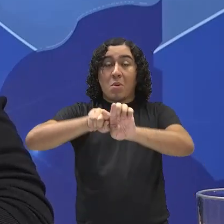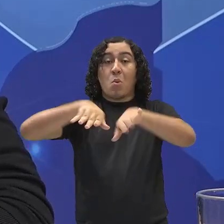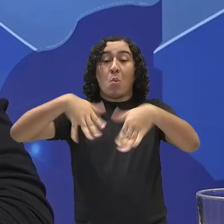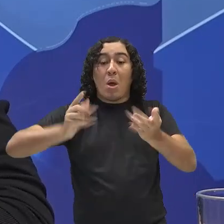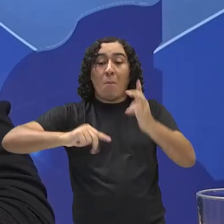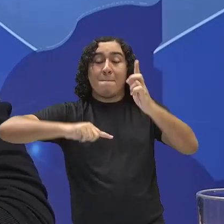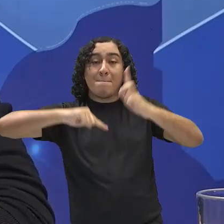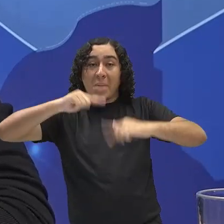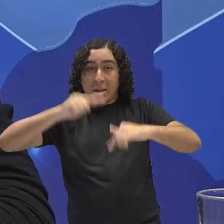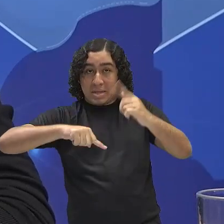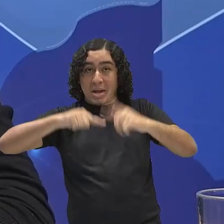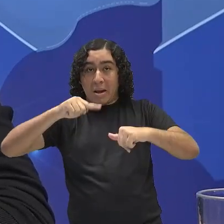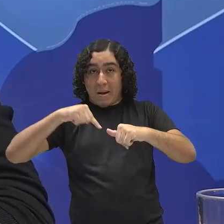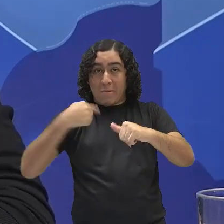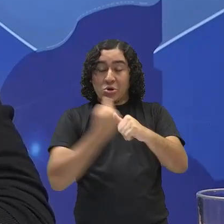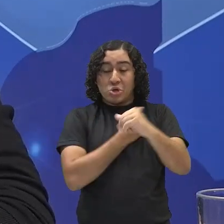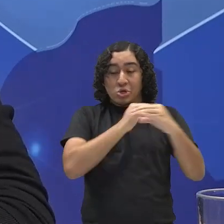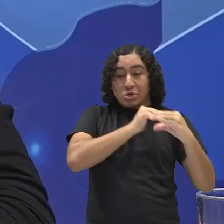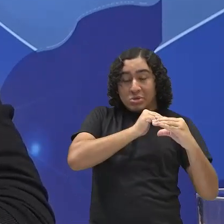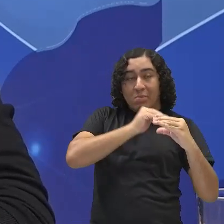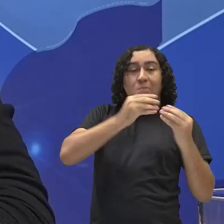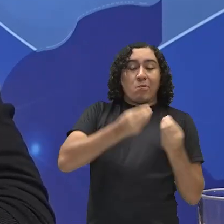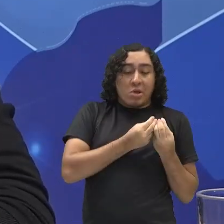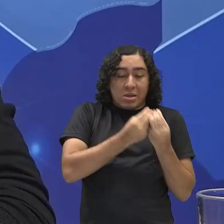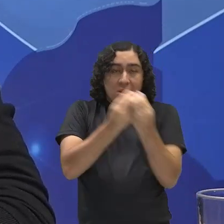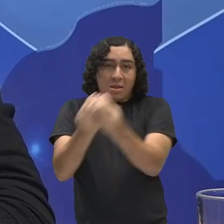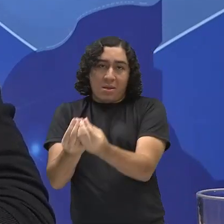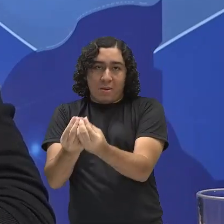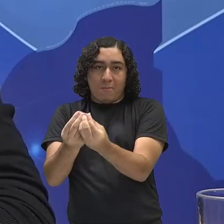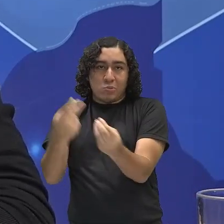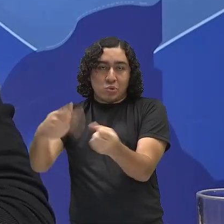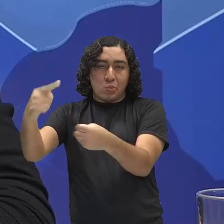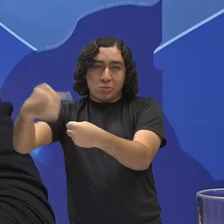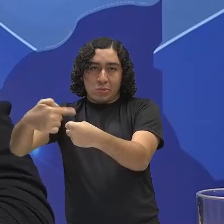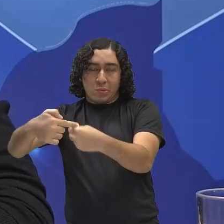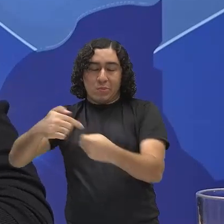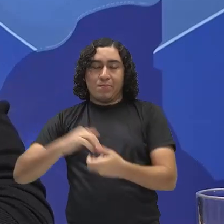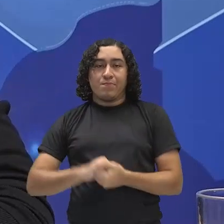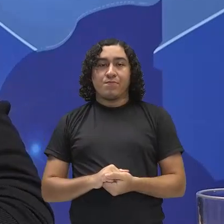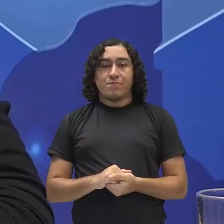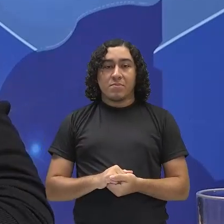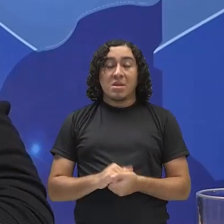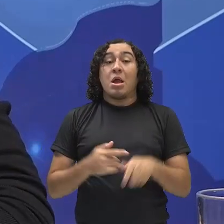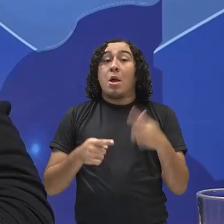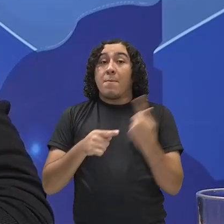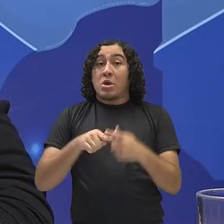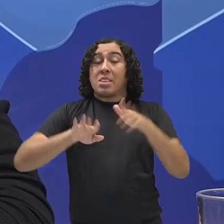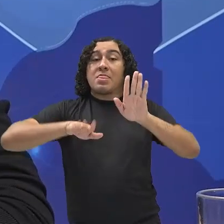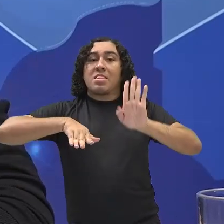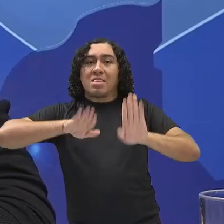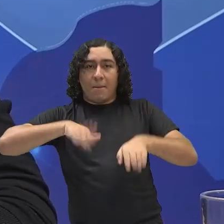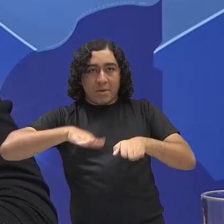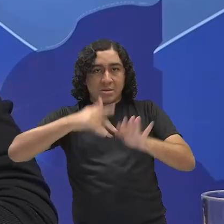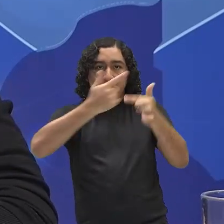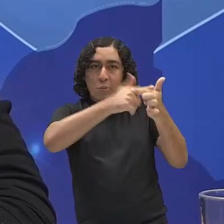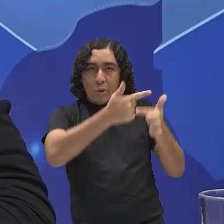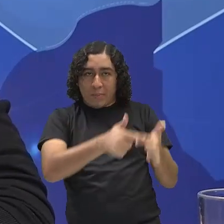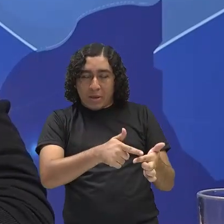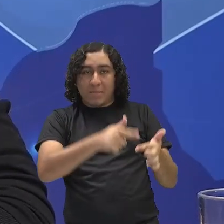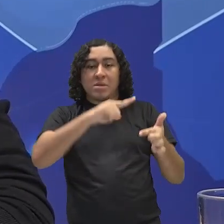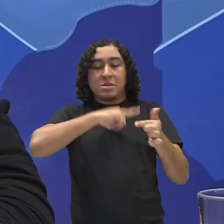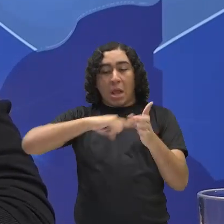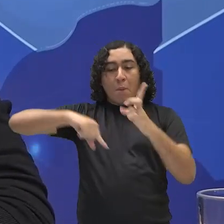equipamento que nós vamos enviar para a sua localidade. Porque, de acordo com o diagnóstico, vai ser estabelecido o